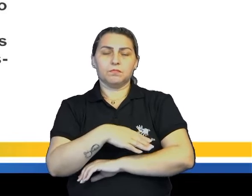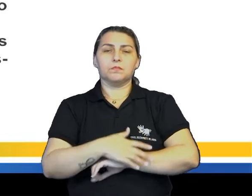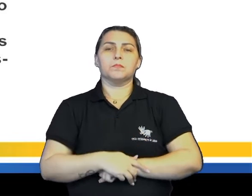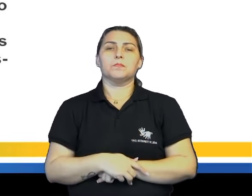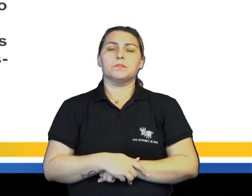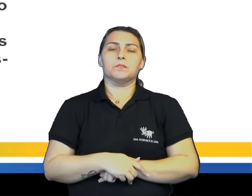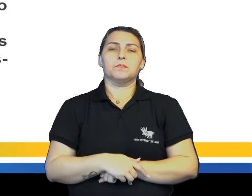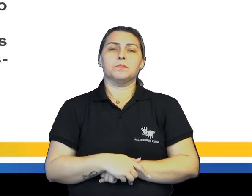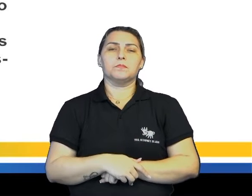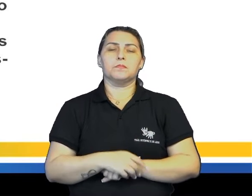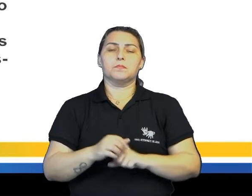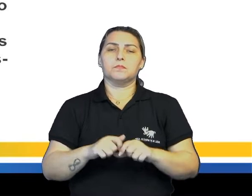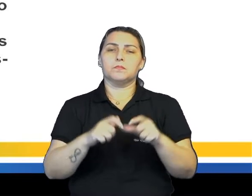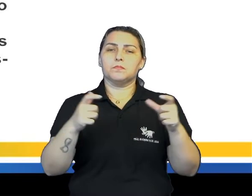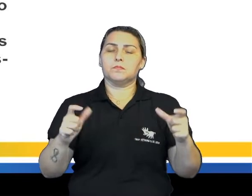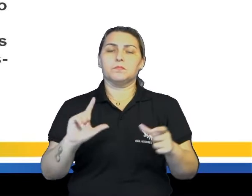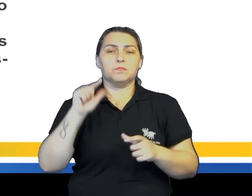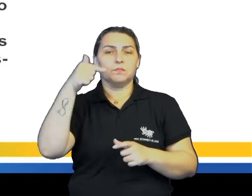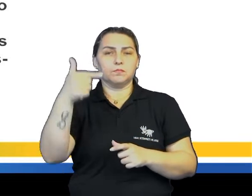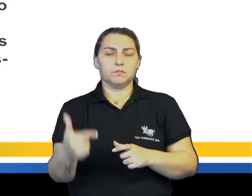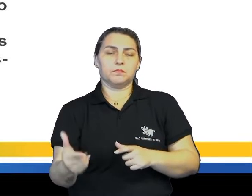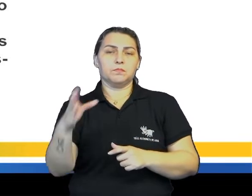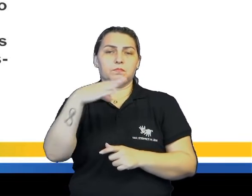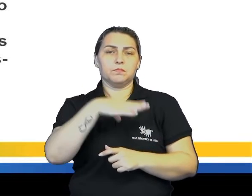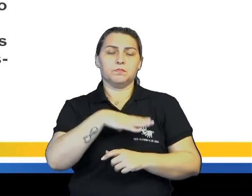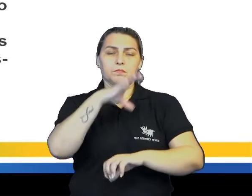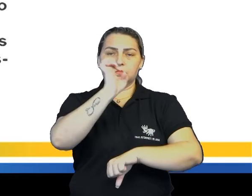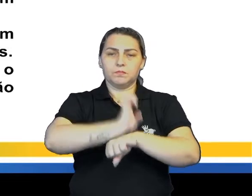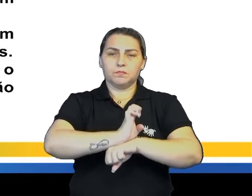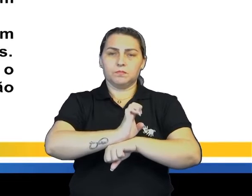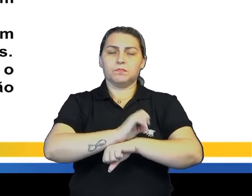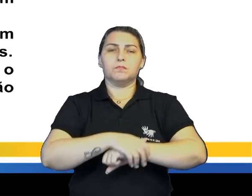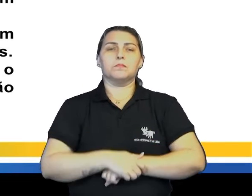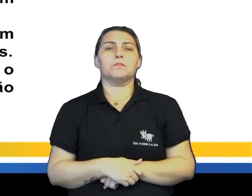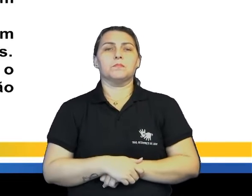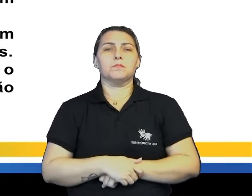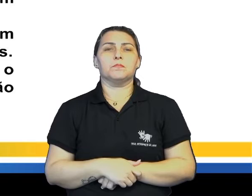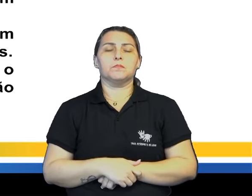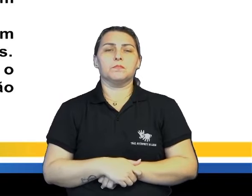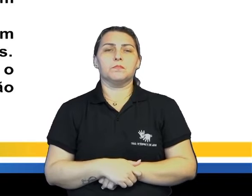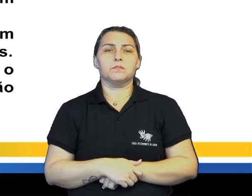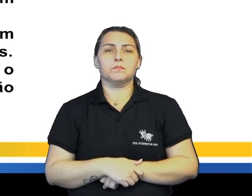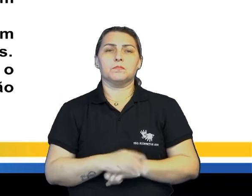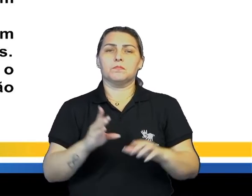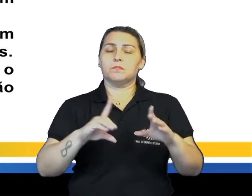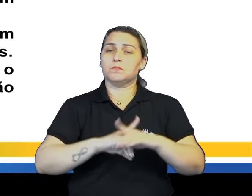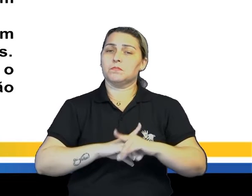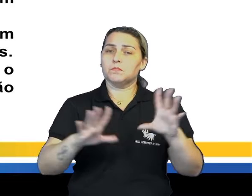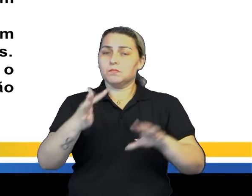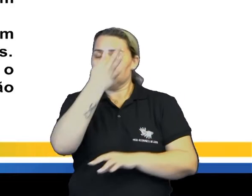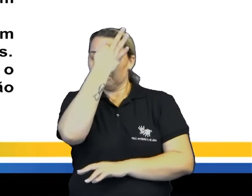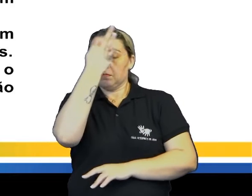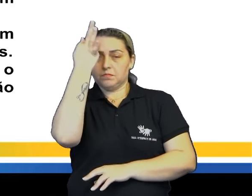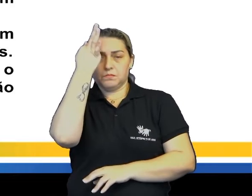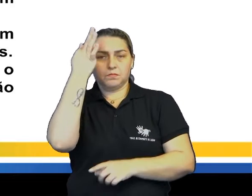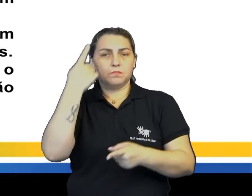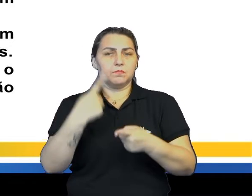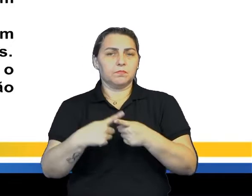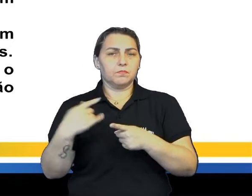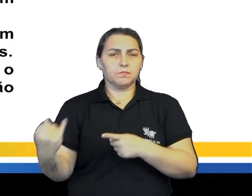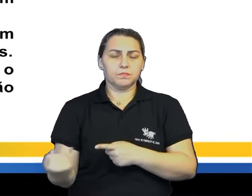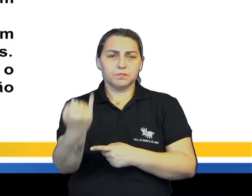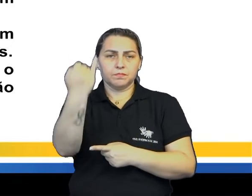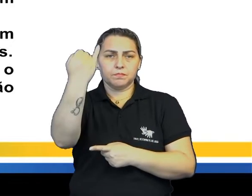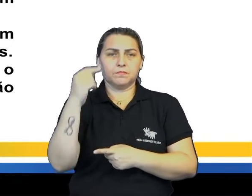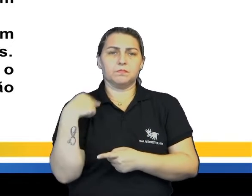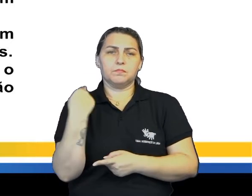foi espalhadas por outras cidades-estados. Tá bom, pessoal? Vamos lá. Democracia e filosofia. Por que é